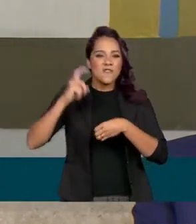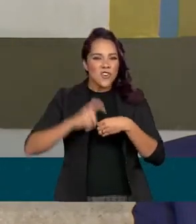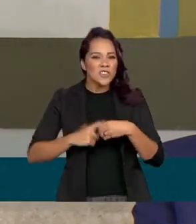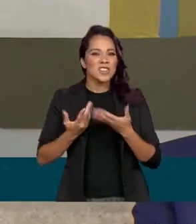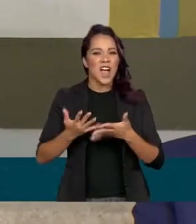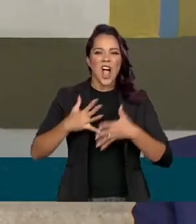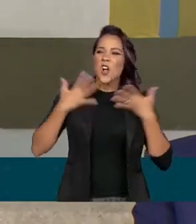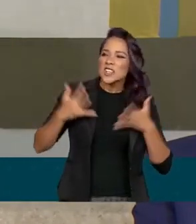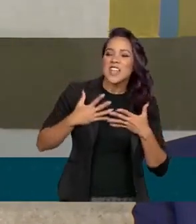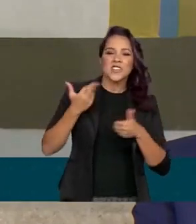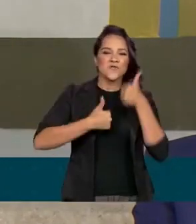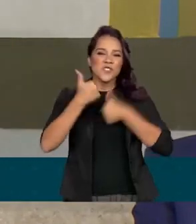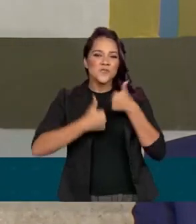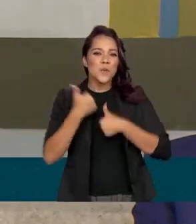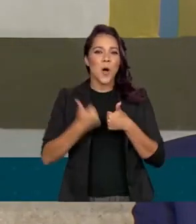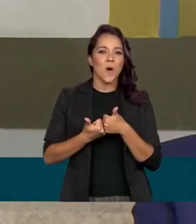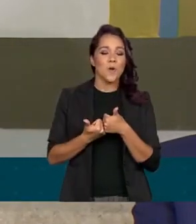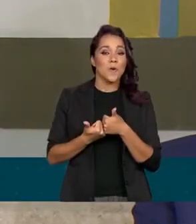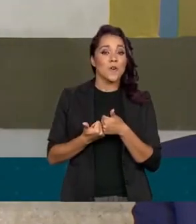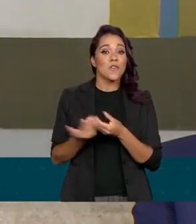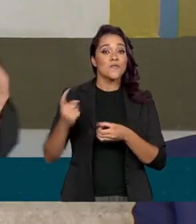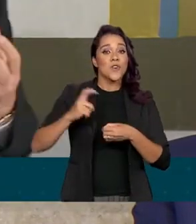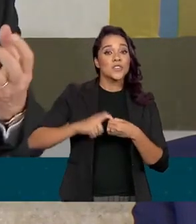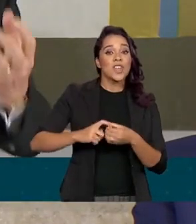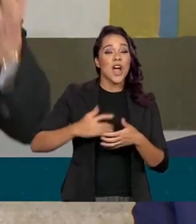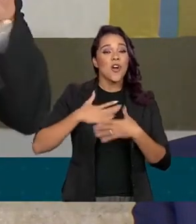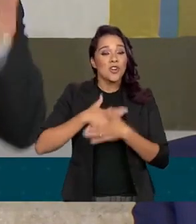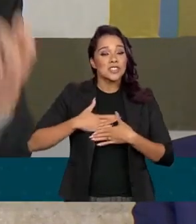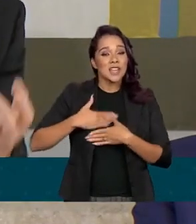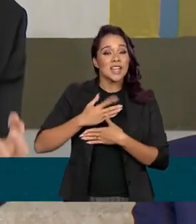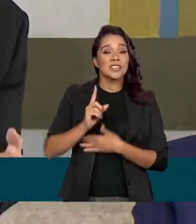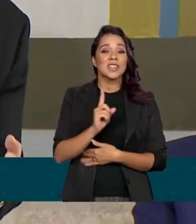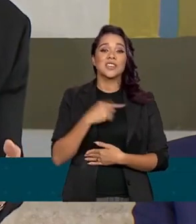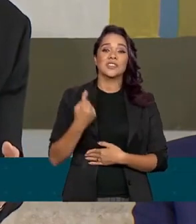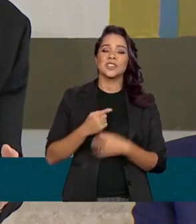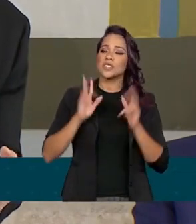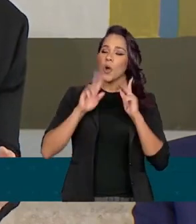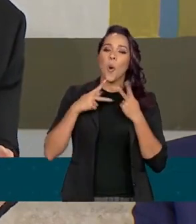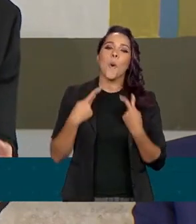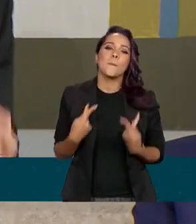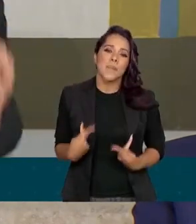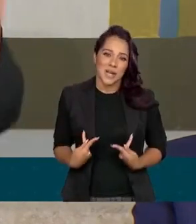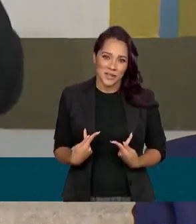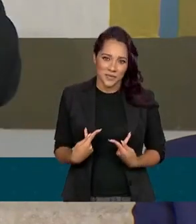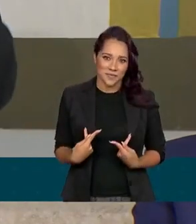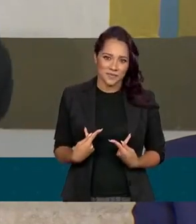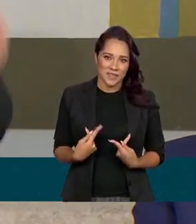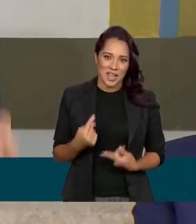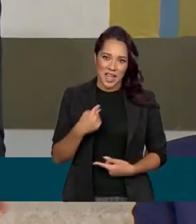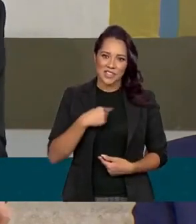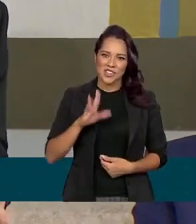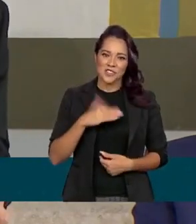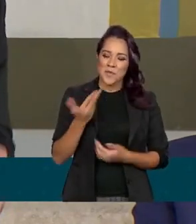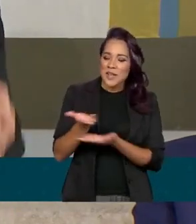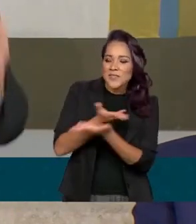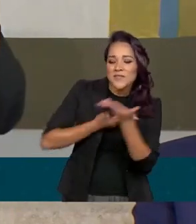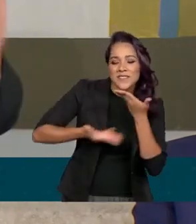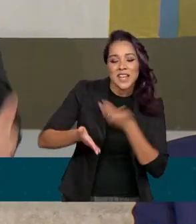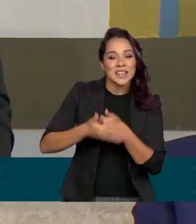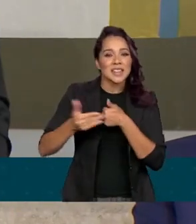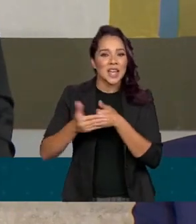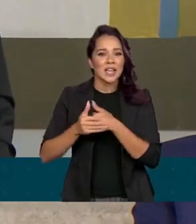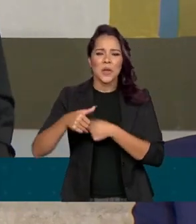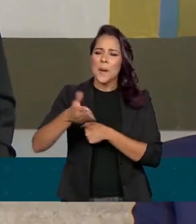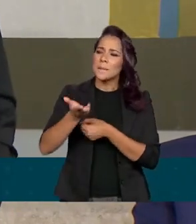voltar a gostar de futebol, ela tem de voltar a gostar da gente ser humanista, a gente ser mais fraterno,